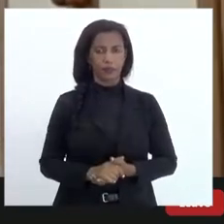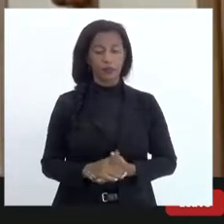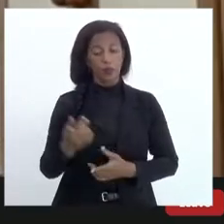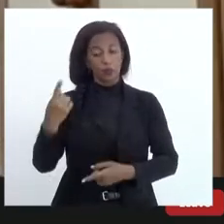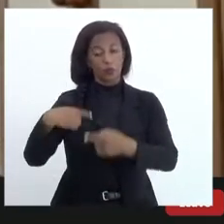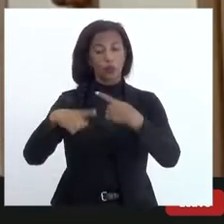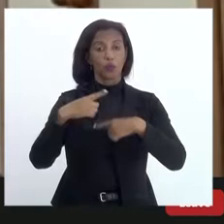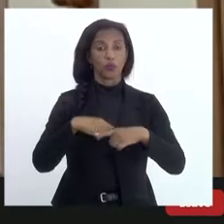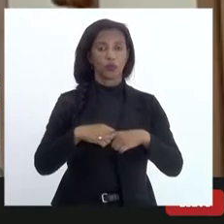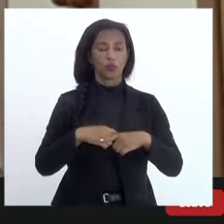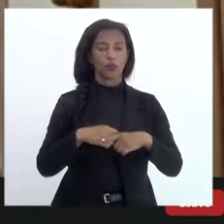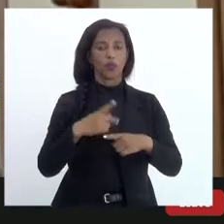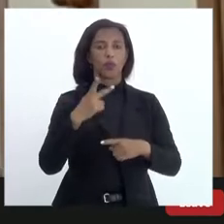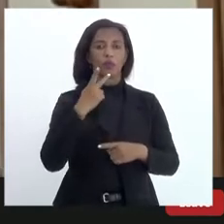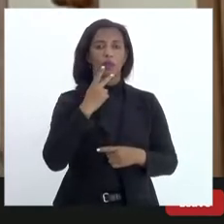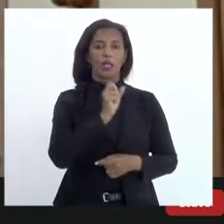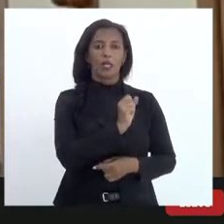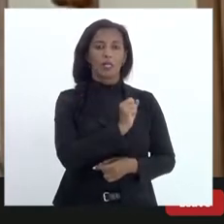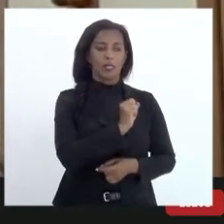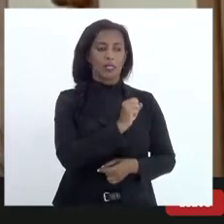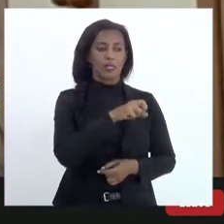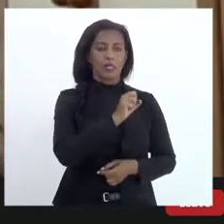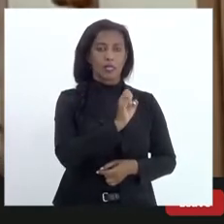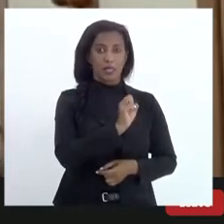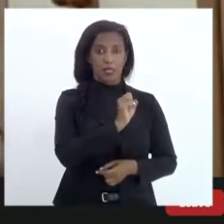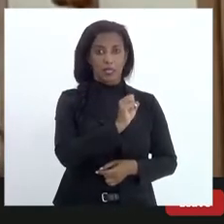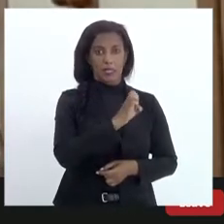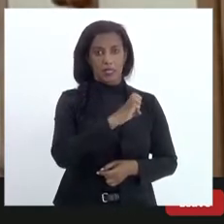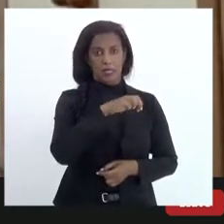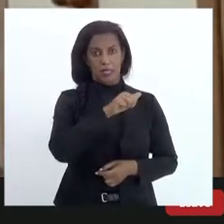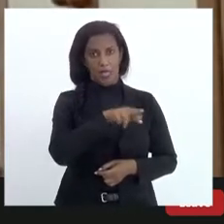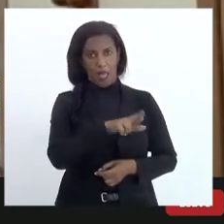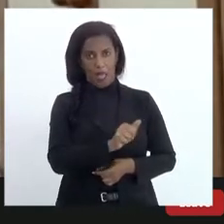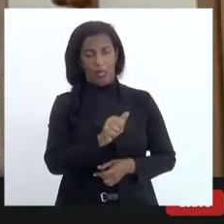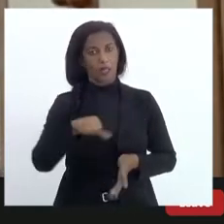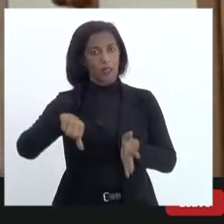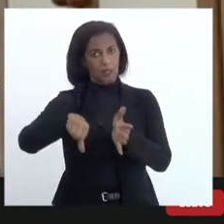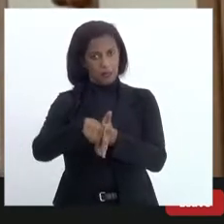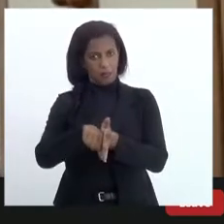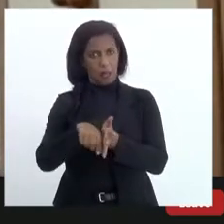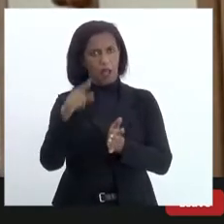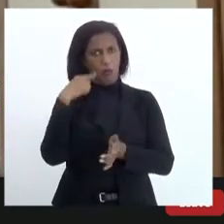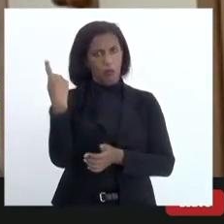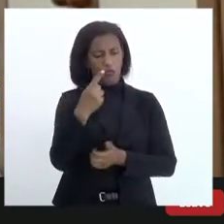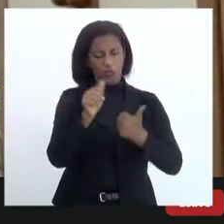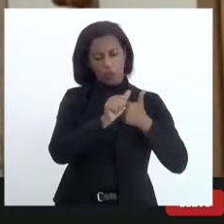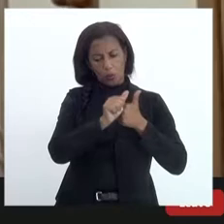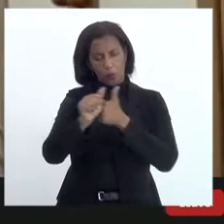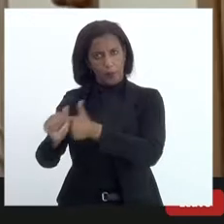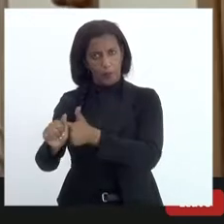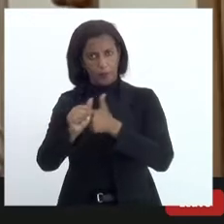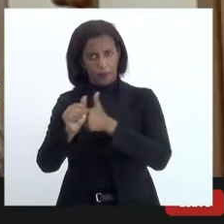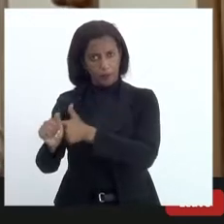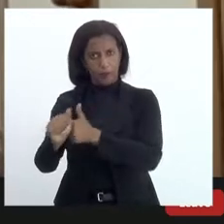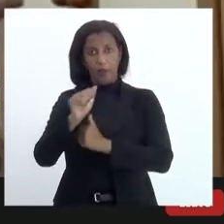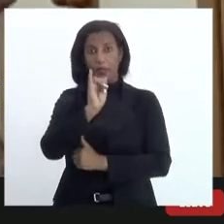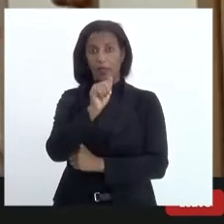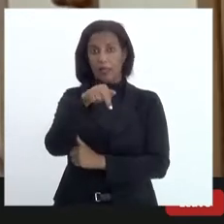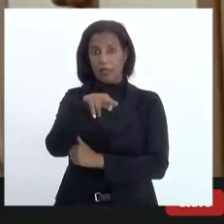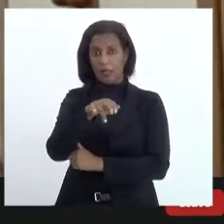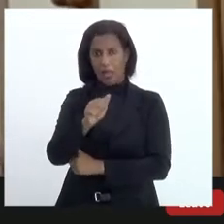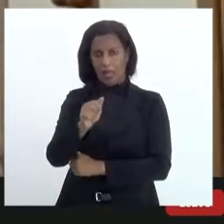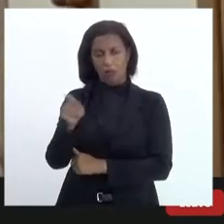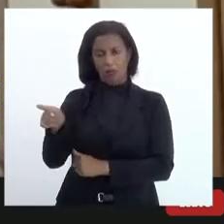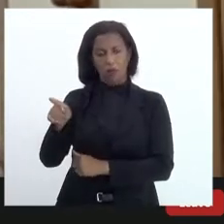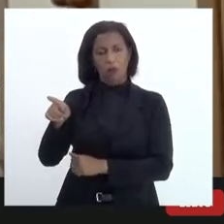voltando à questão da seara criminal, nós fazemos esse acompanhamento do inquérito e para ver